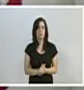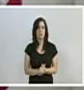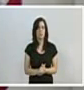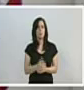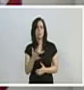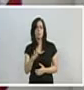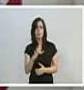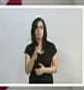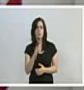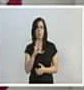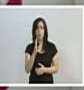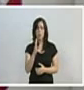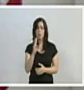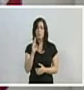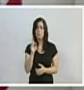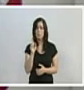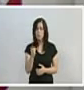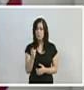em torno de